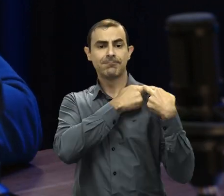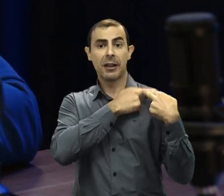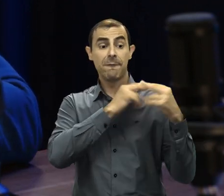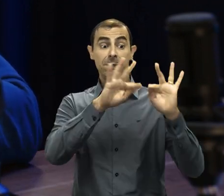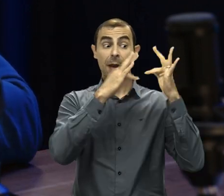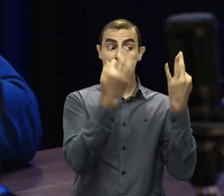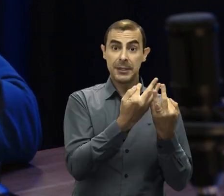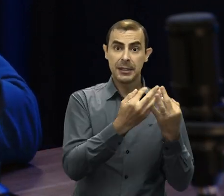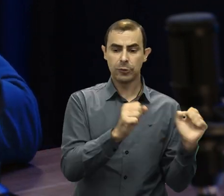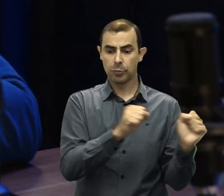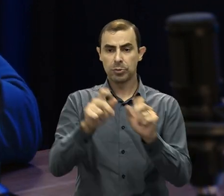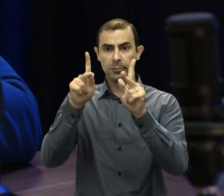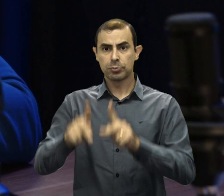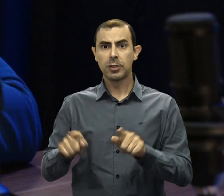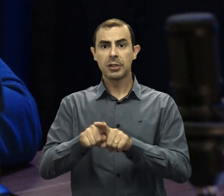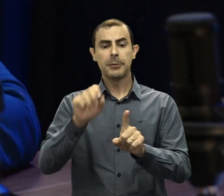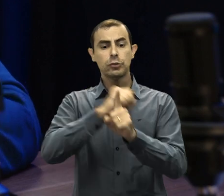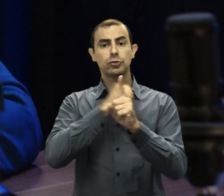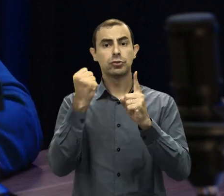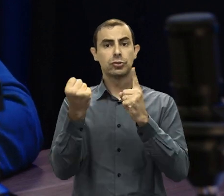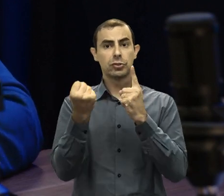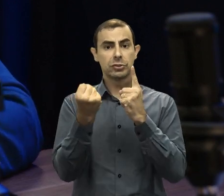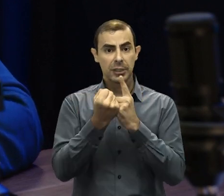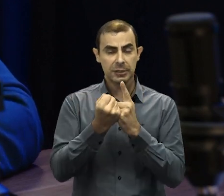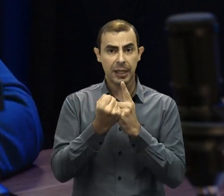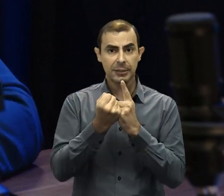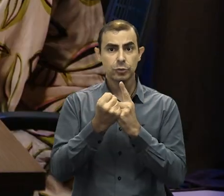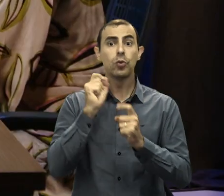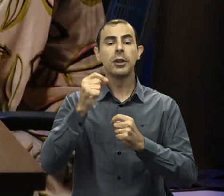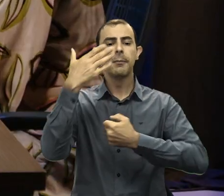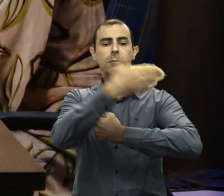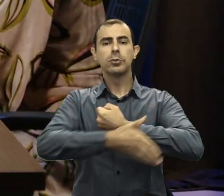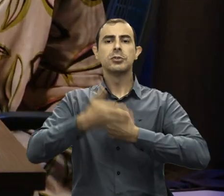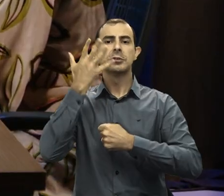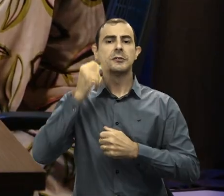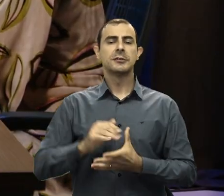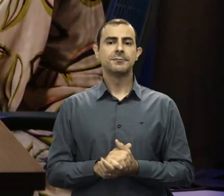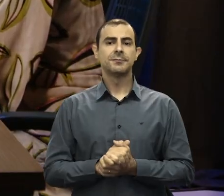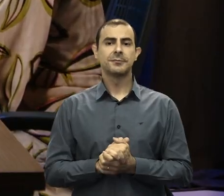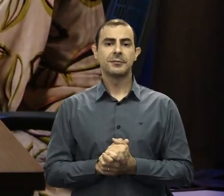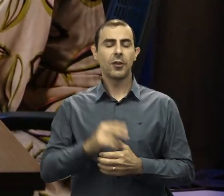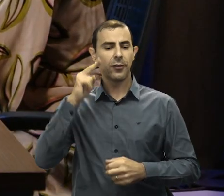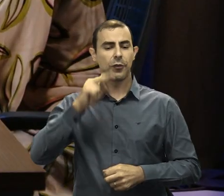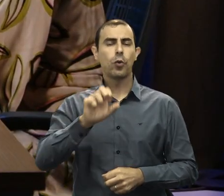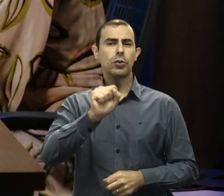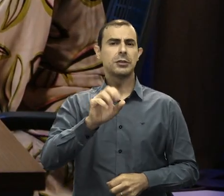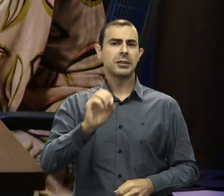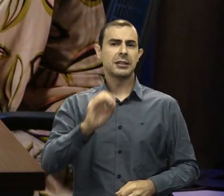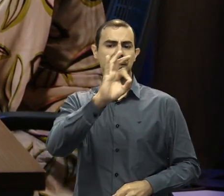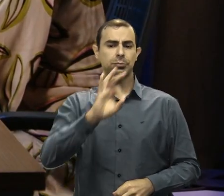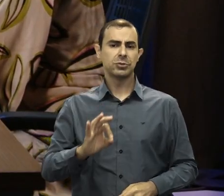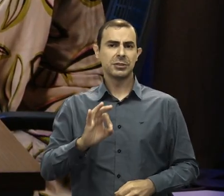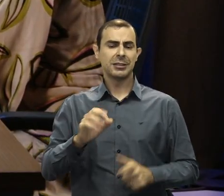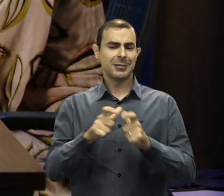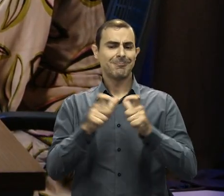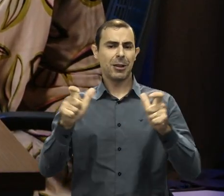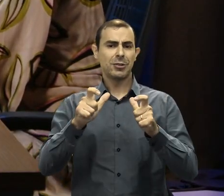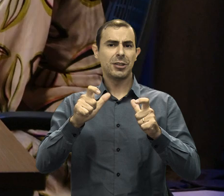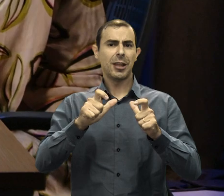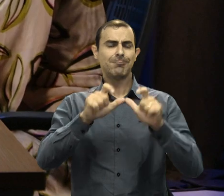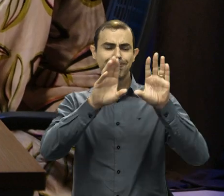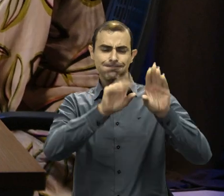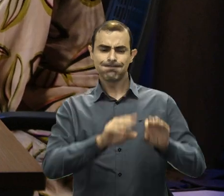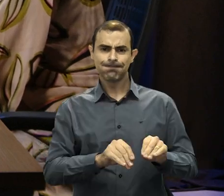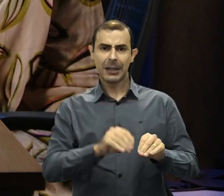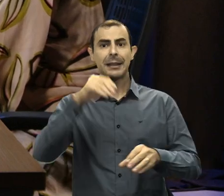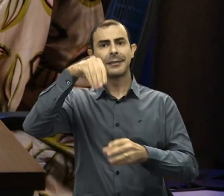poder público e da sociedade a proteção à infância. Então, quando nós percebemos que em torno de 80% dos casos de abuso acontecem